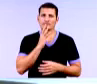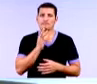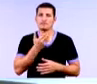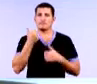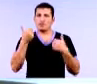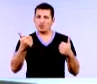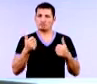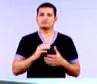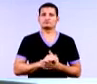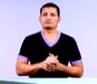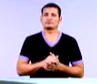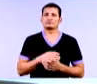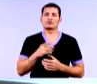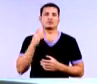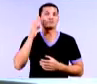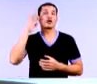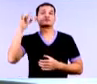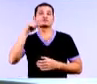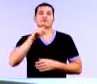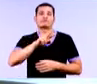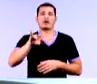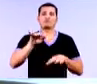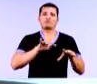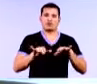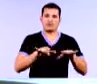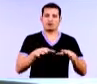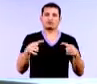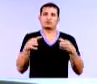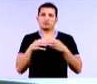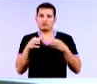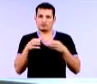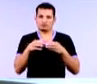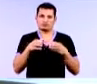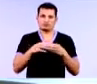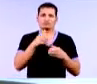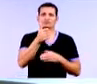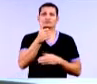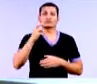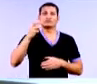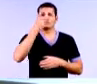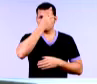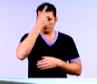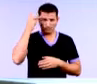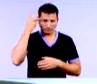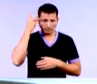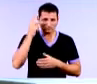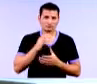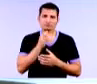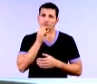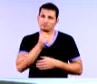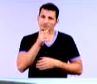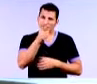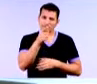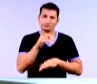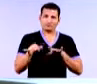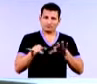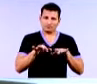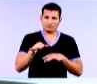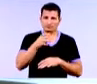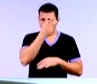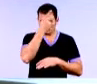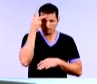Imagine que você vai programar em equipe, lá, 15 programadores. Se você vai programar com